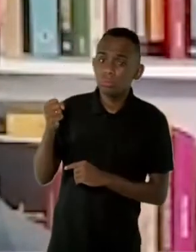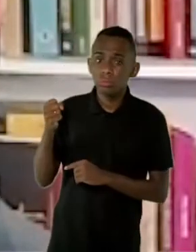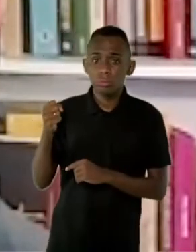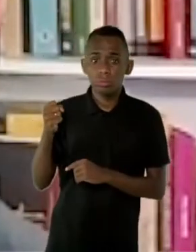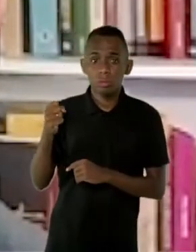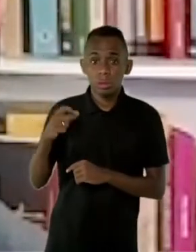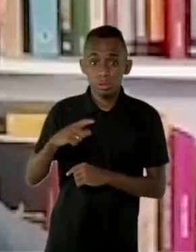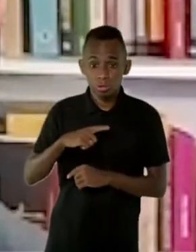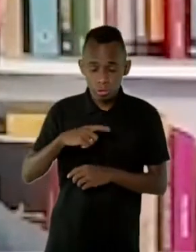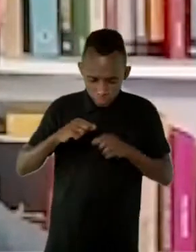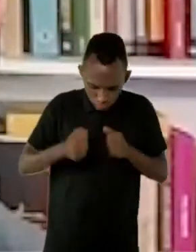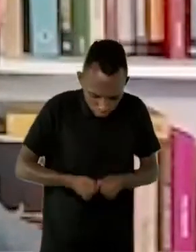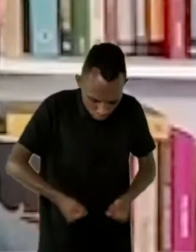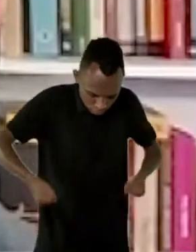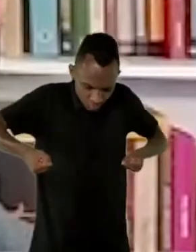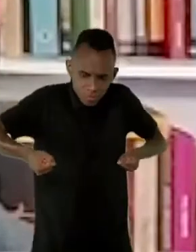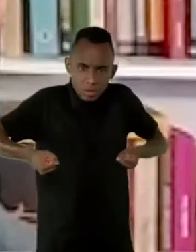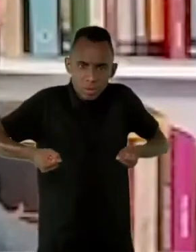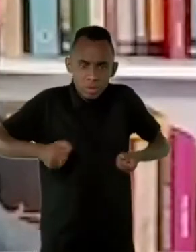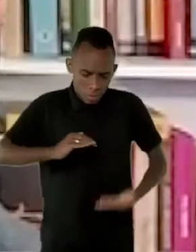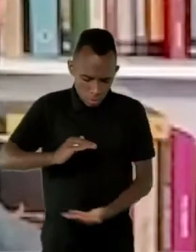de compras para ela.